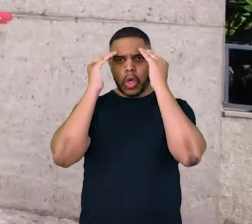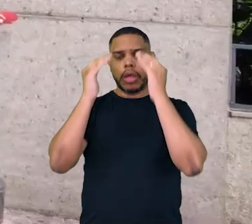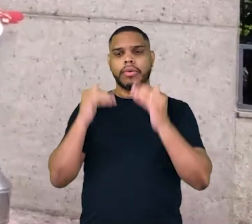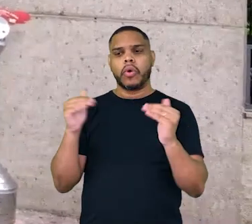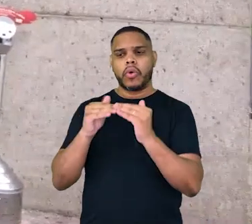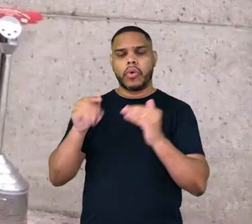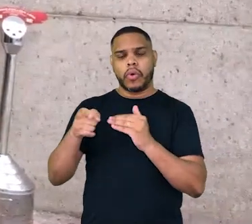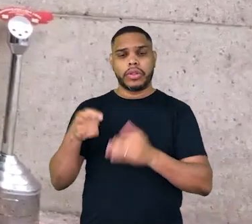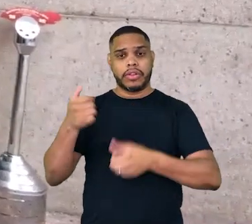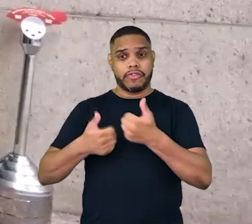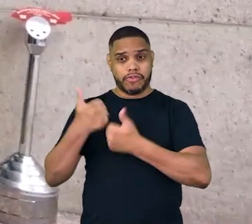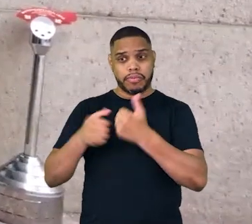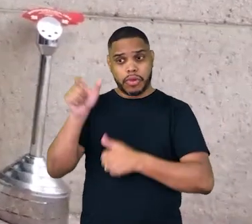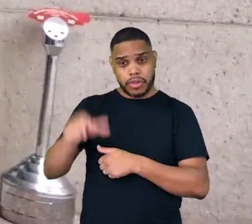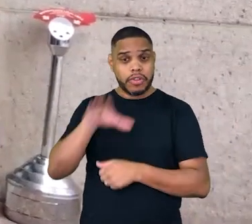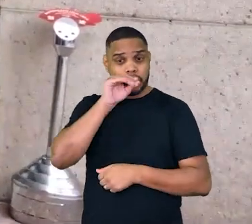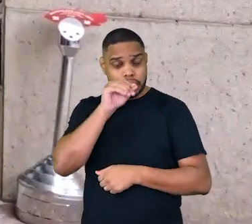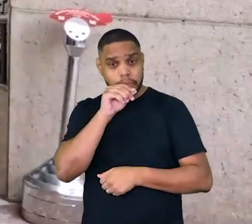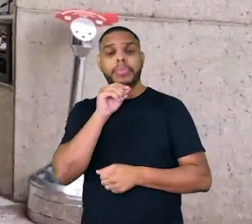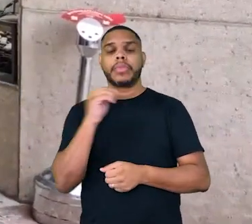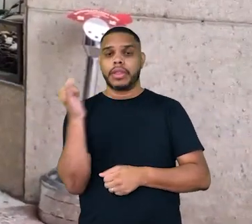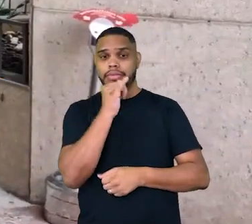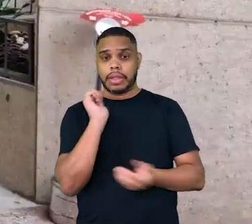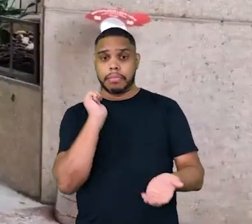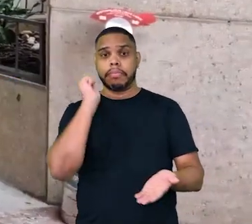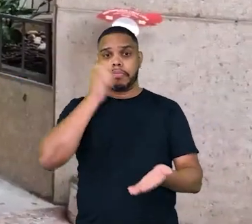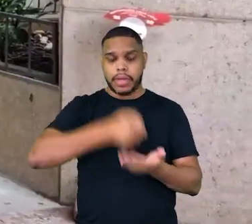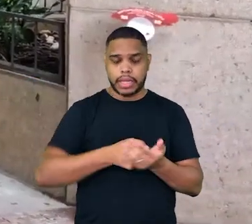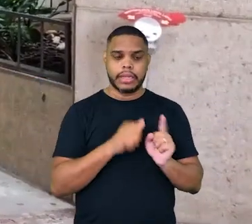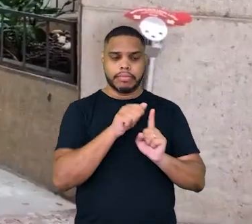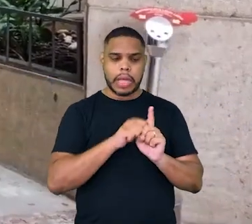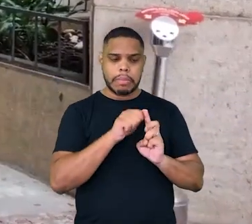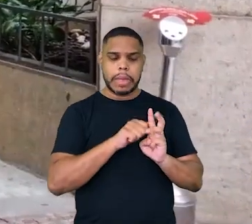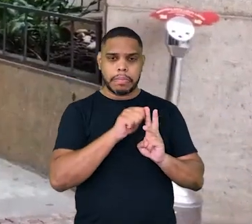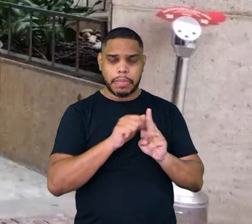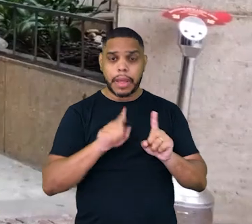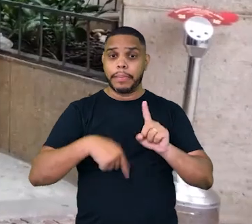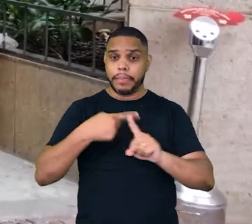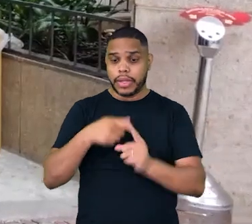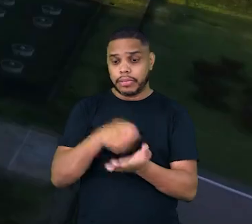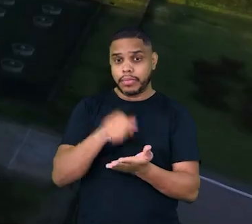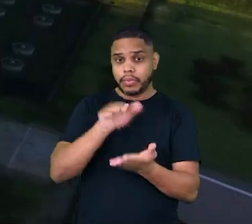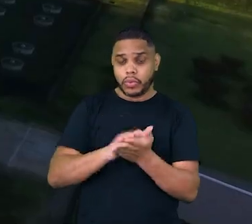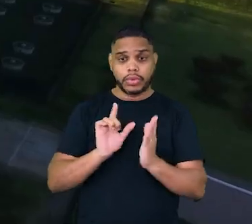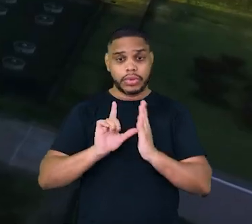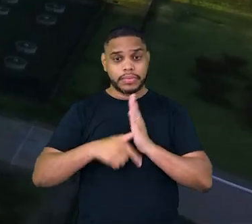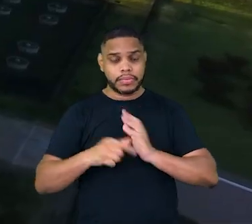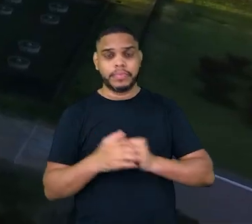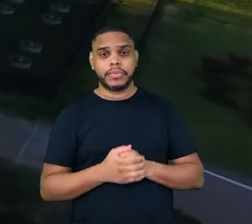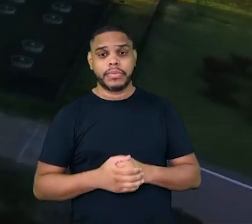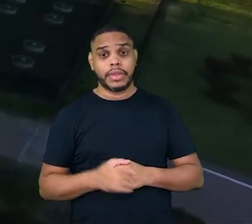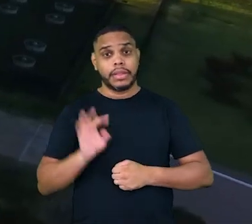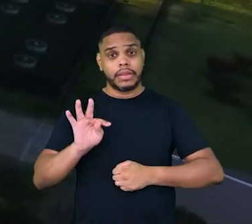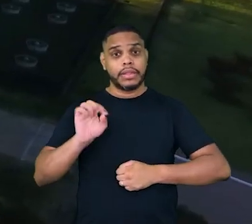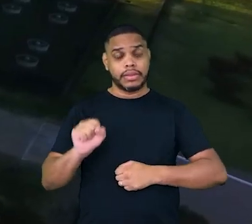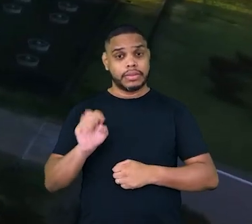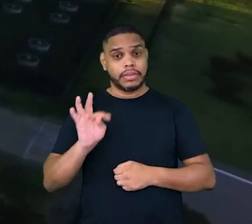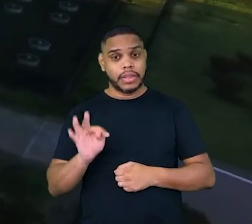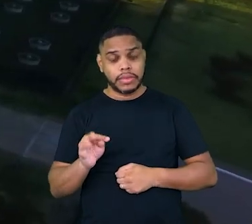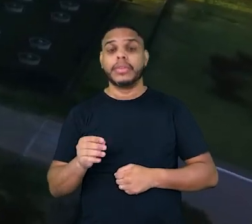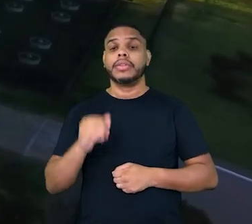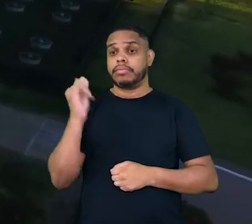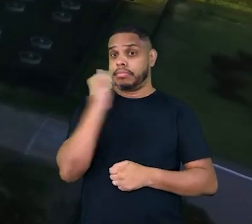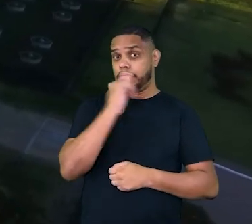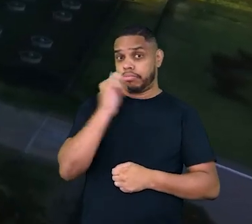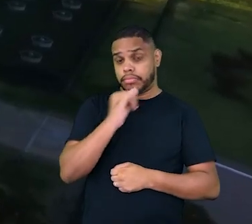do jogador. O Fluminense foi condenado a pagar as parcelas e multa pelo atraso. No Tribunal Superior do Trabalho, o